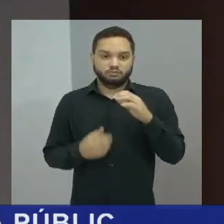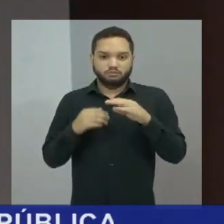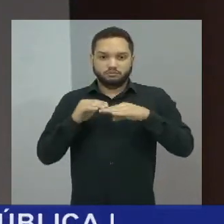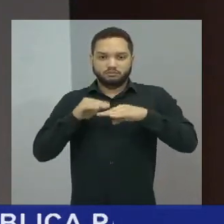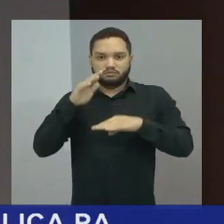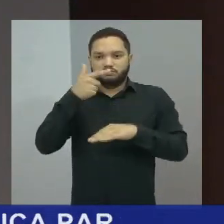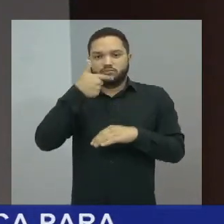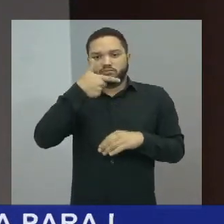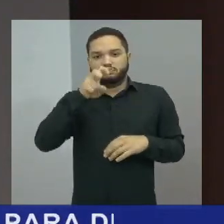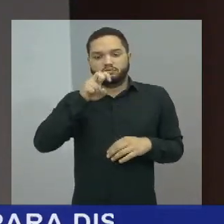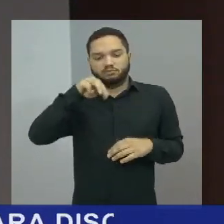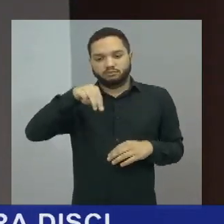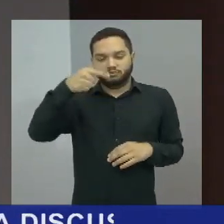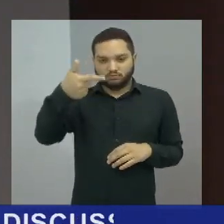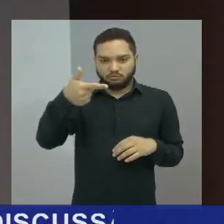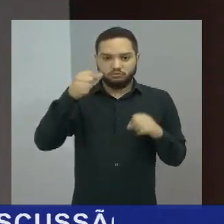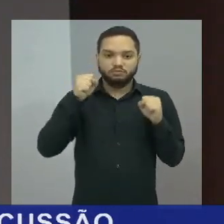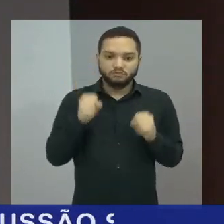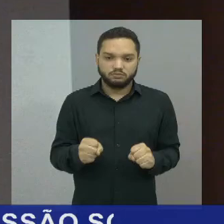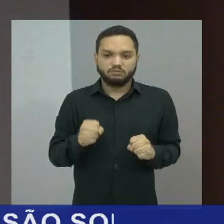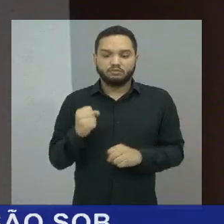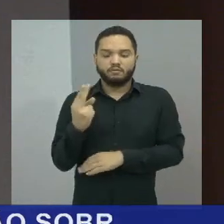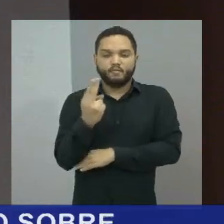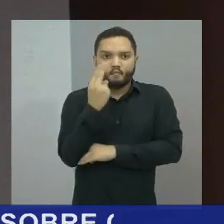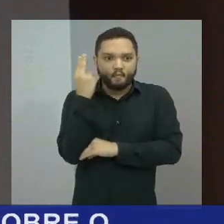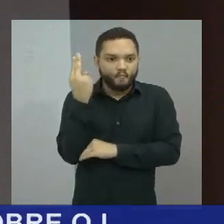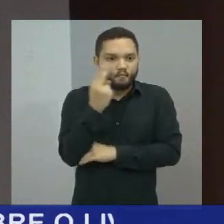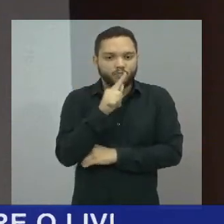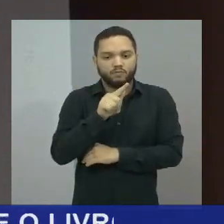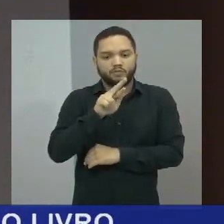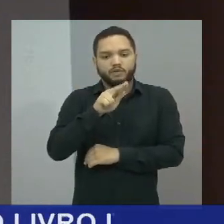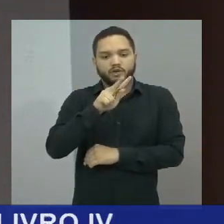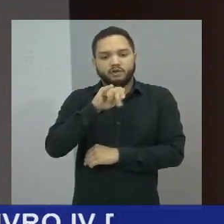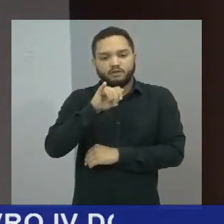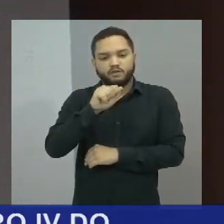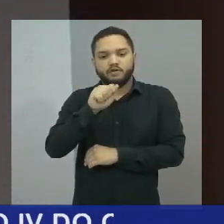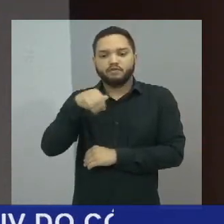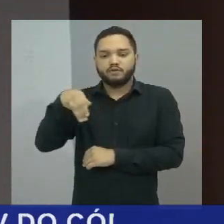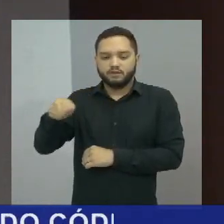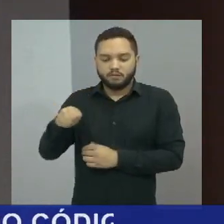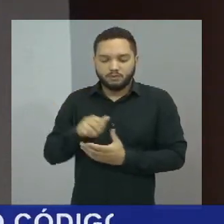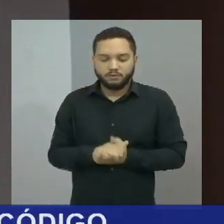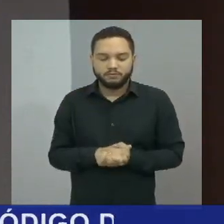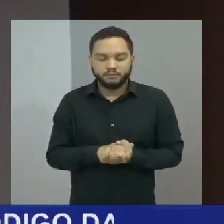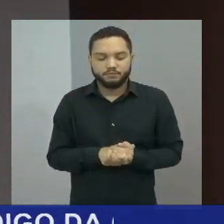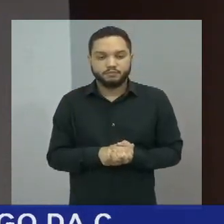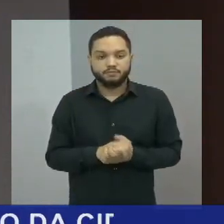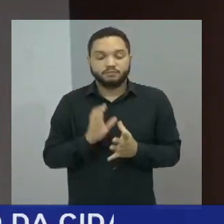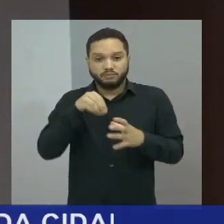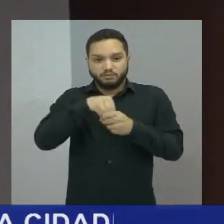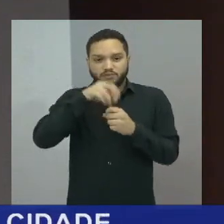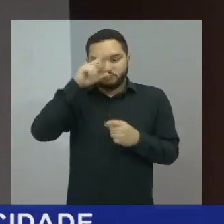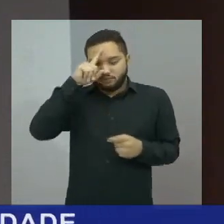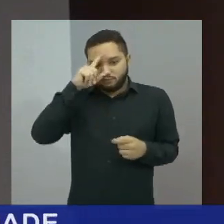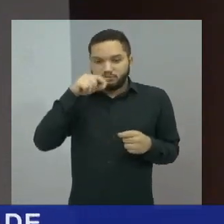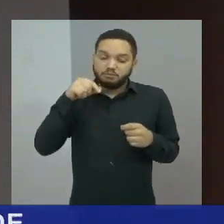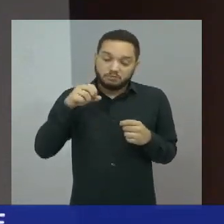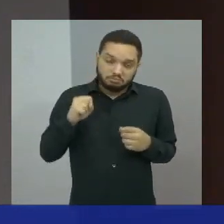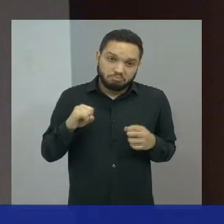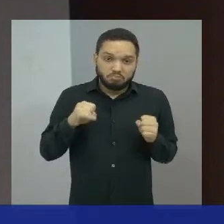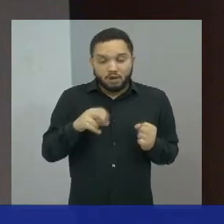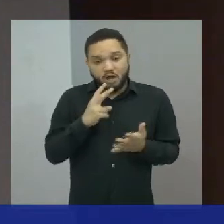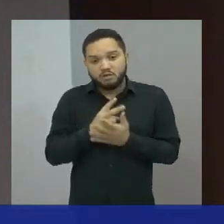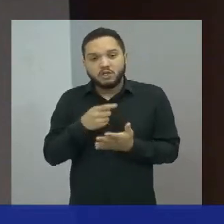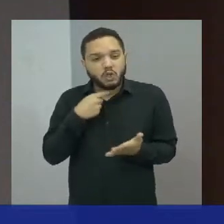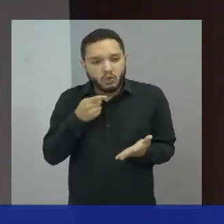de 25 metros quadrados, seria infração gravíssima. Ou seja, estabelecer dentro da própria infração, quando possível, nem sempre